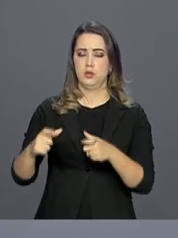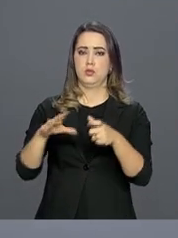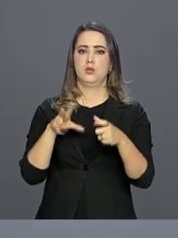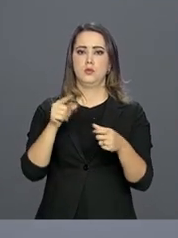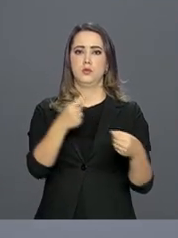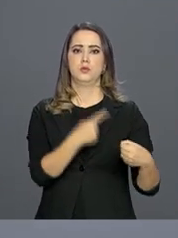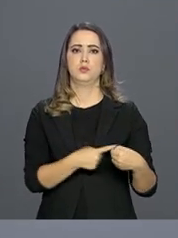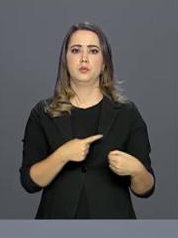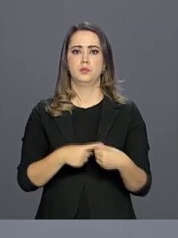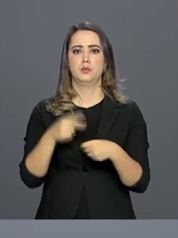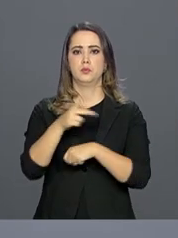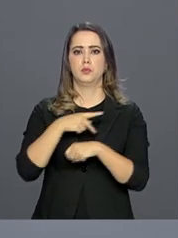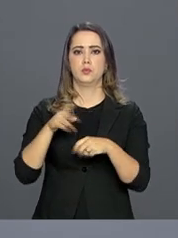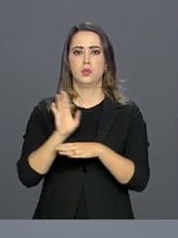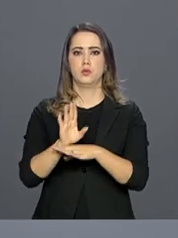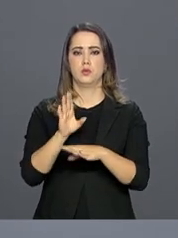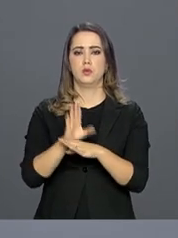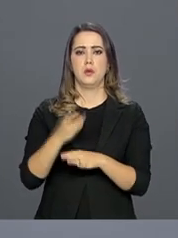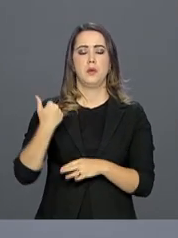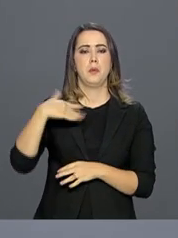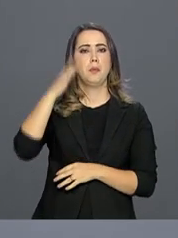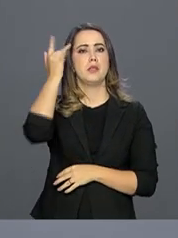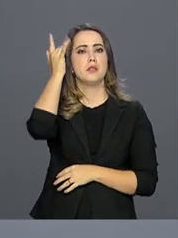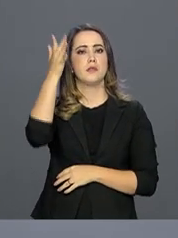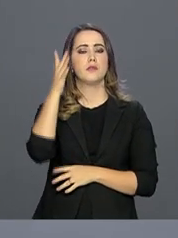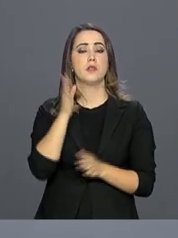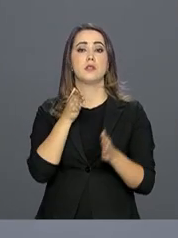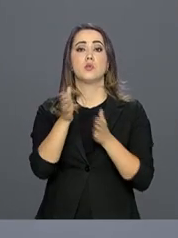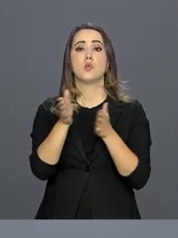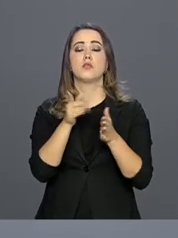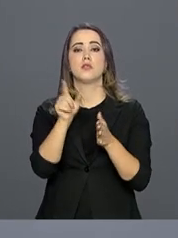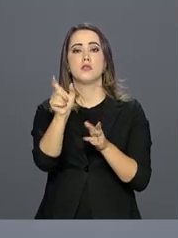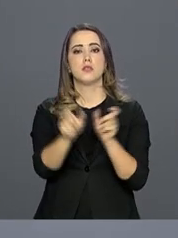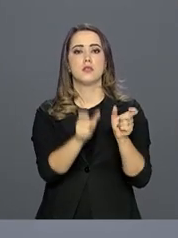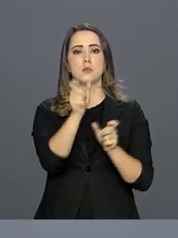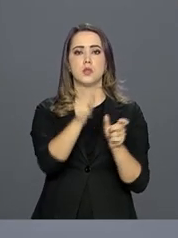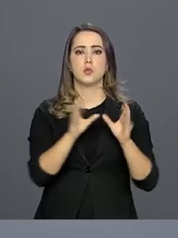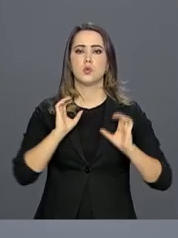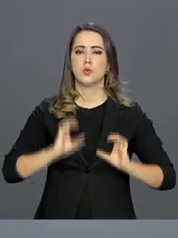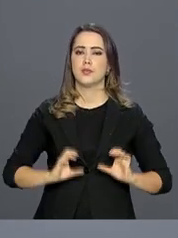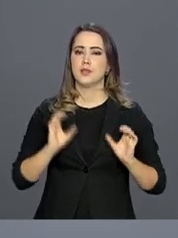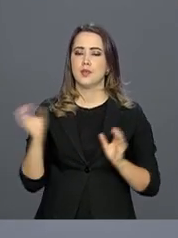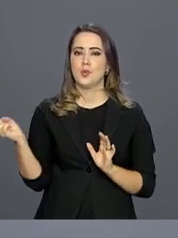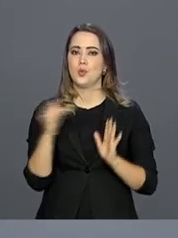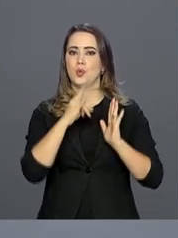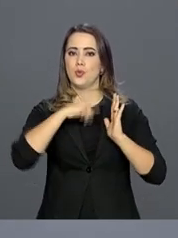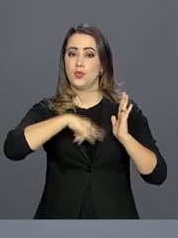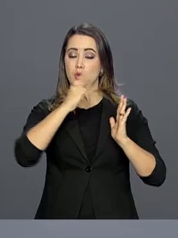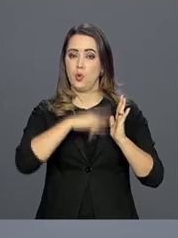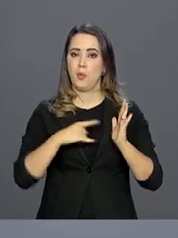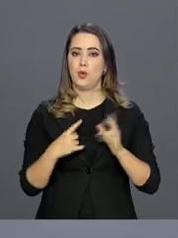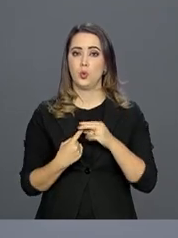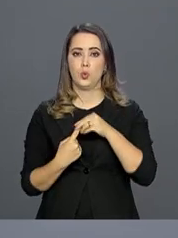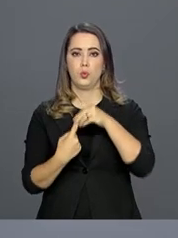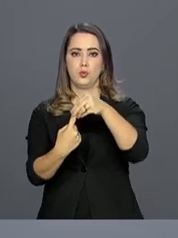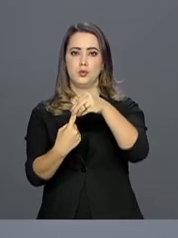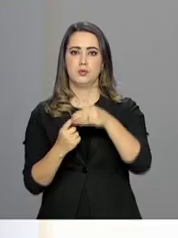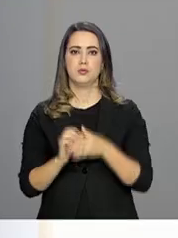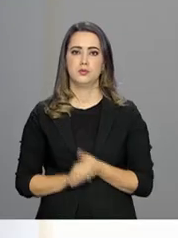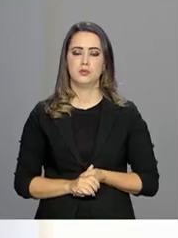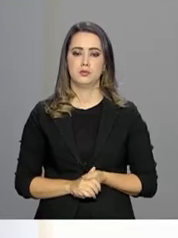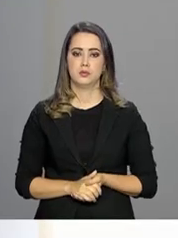todos os municípios do país vão ajudar a tornar mais fácil o acesso do cidadão a este novo documento de identificação